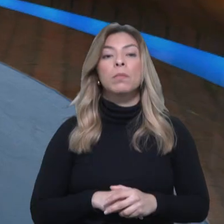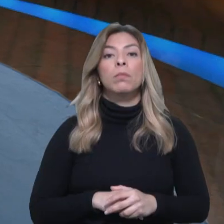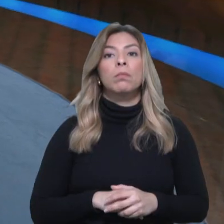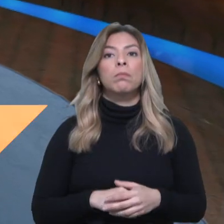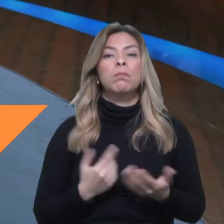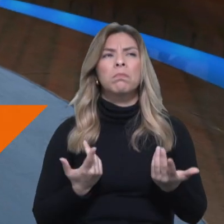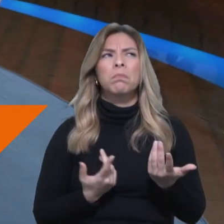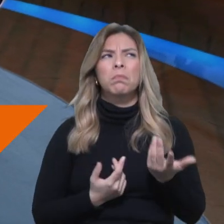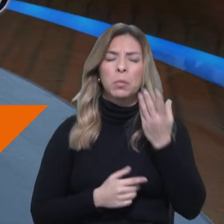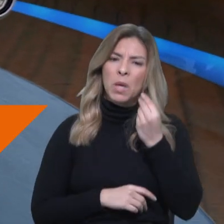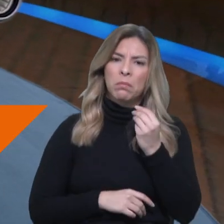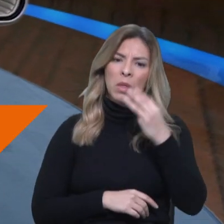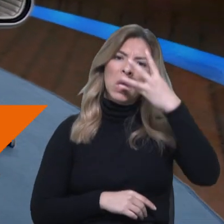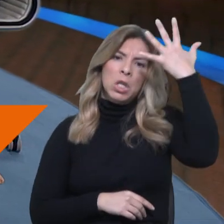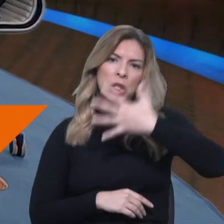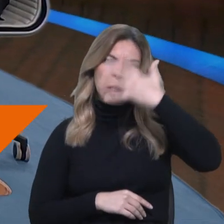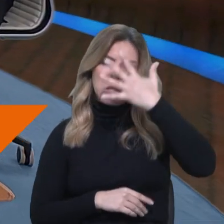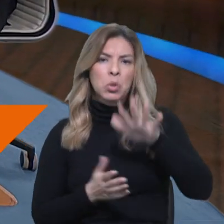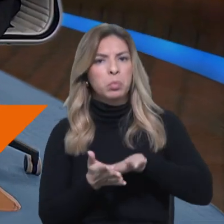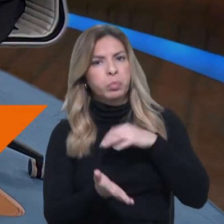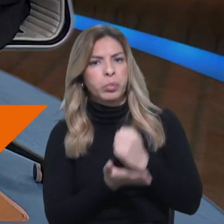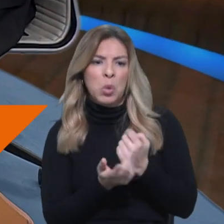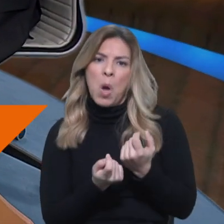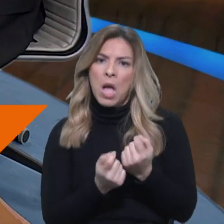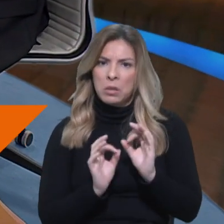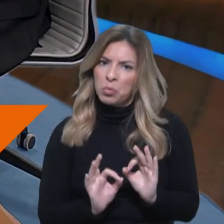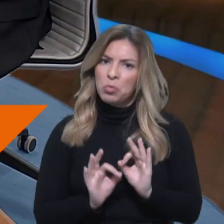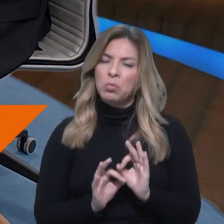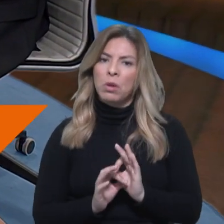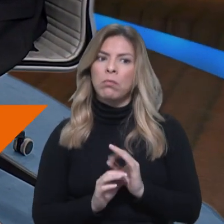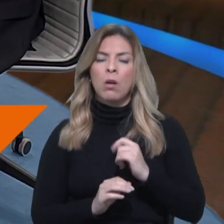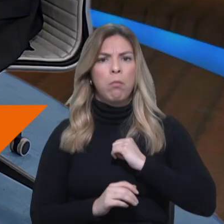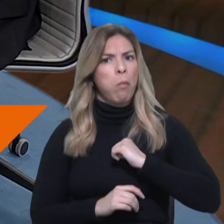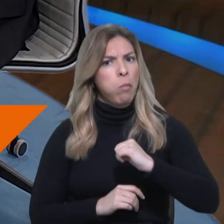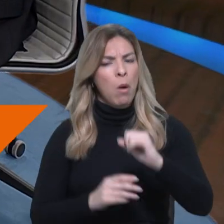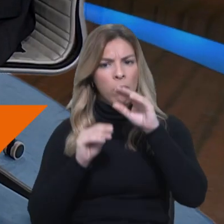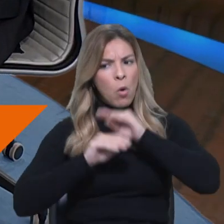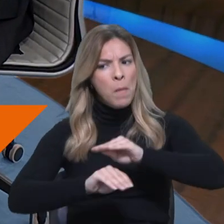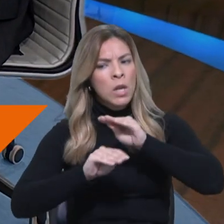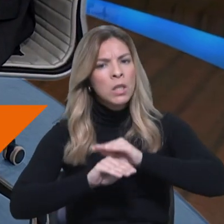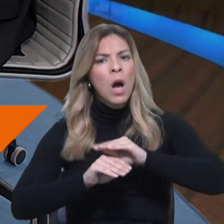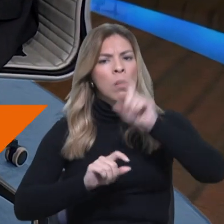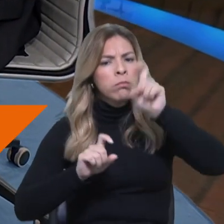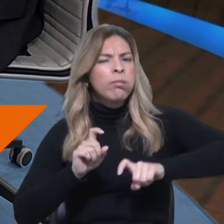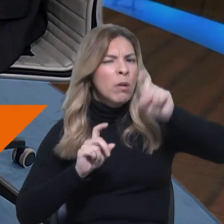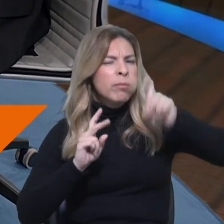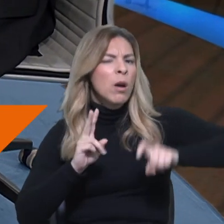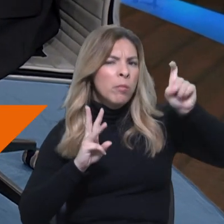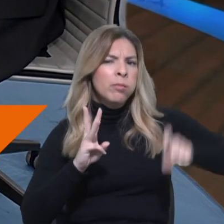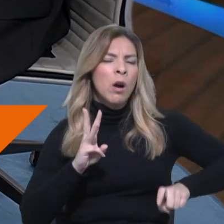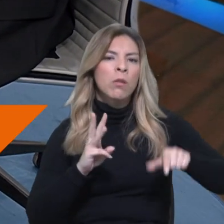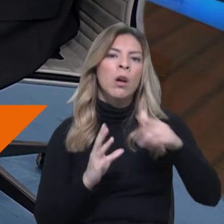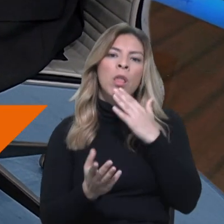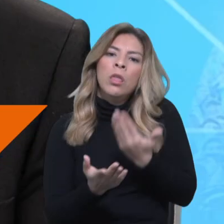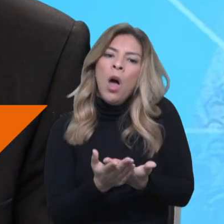são 3 dias, praticamente 3 dias, intensos de formação permanente que se procura